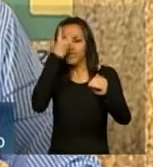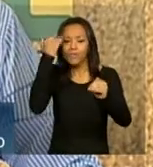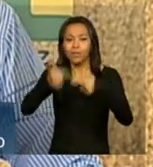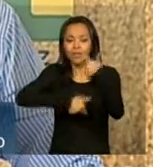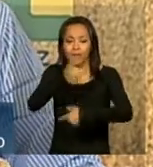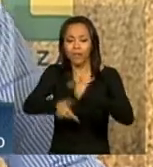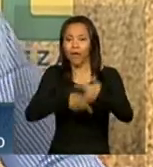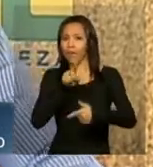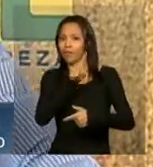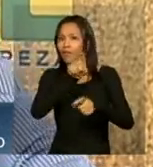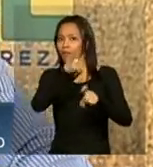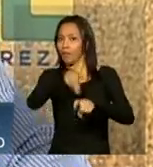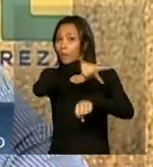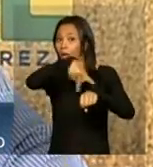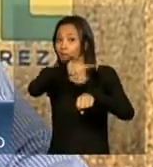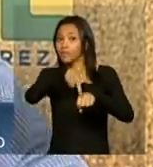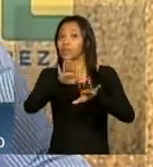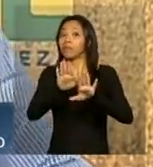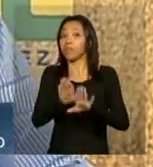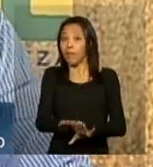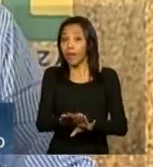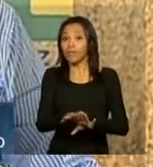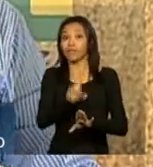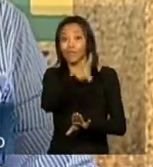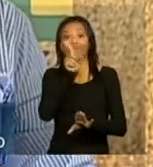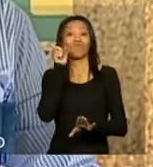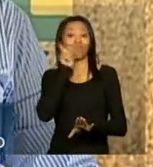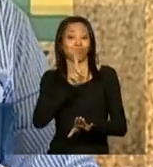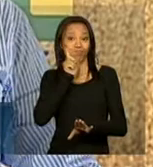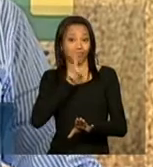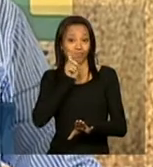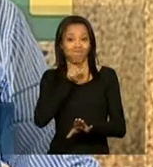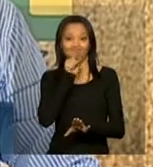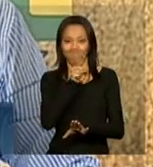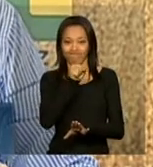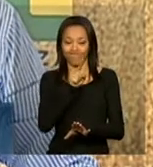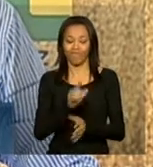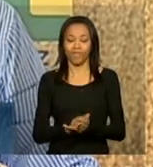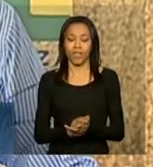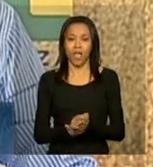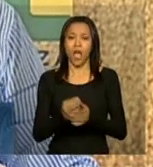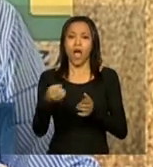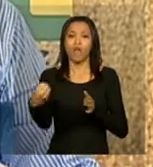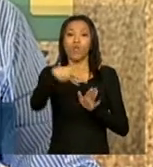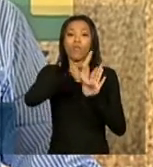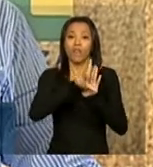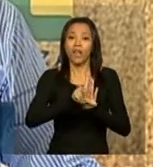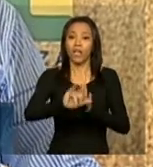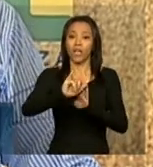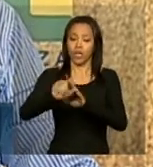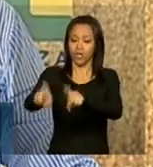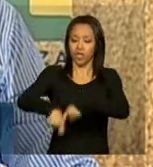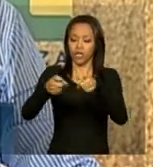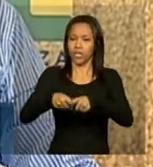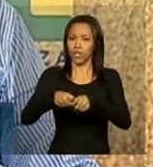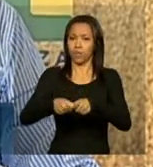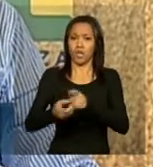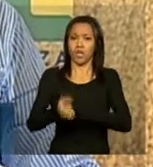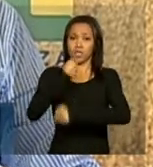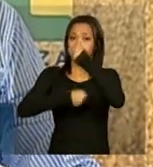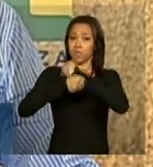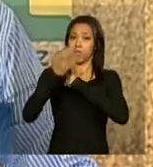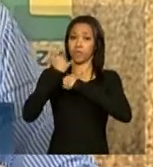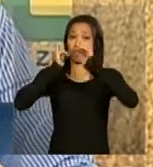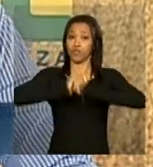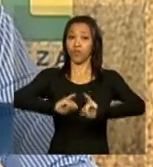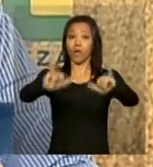daquele país, e sim o Tesouro norte-americano. A nova lei agrícola, promulgada na semana passada pelo senhor